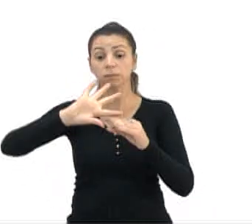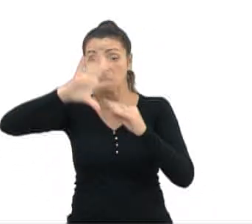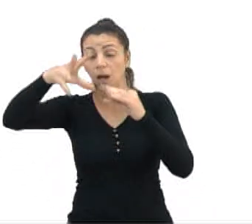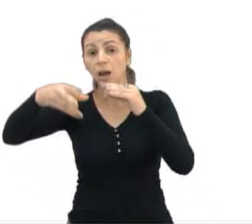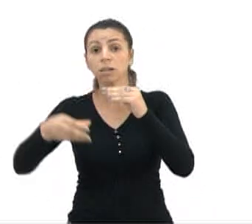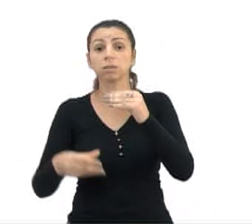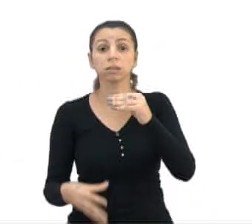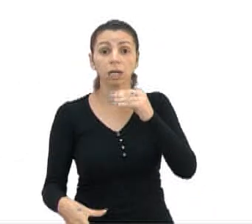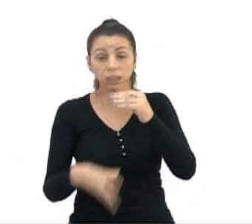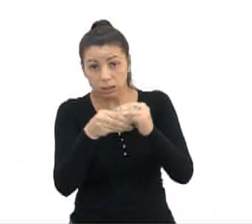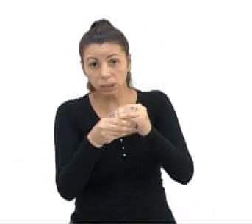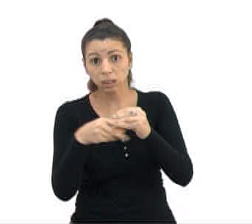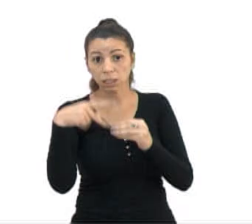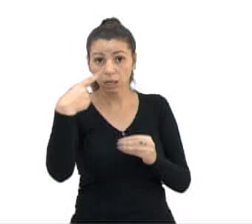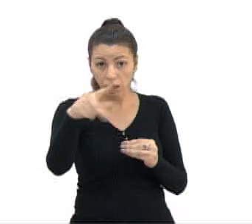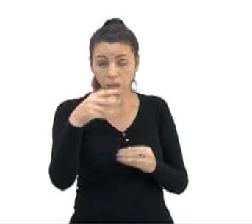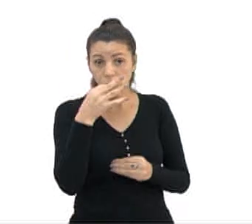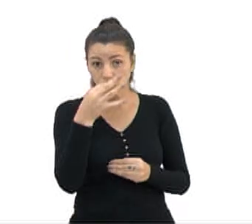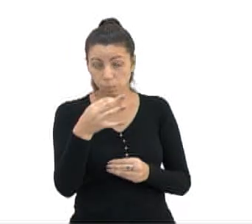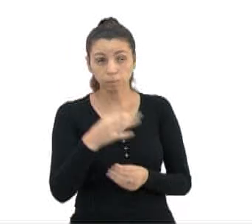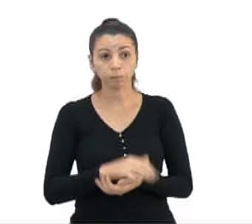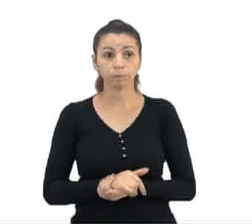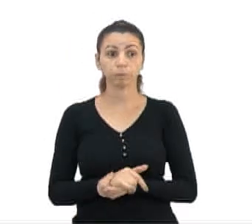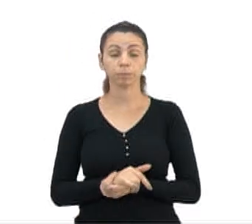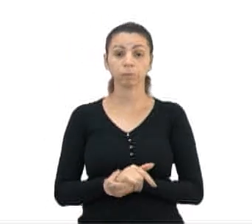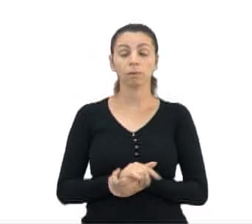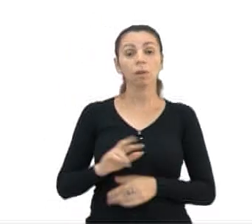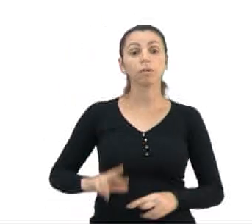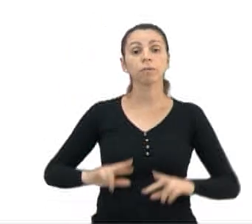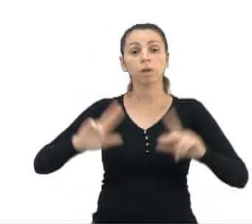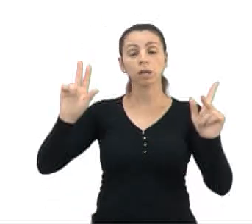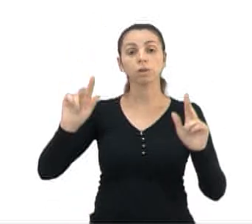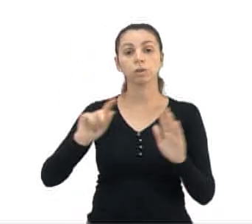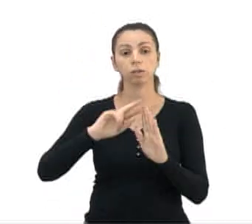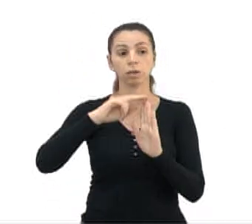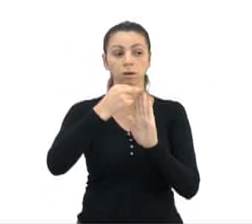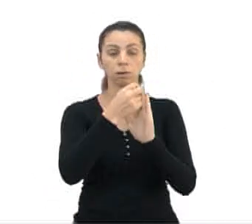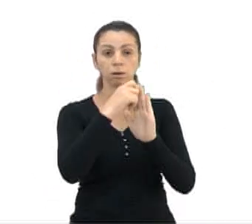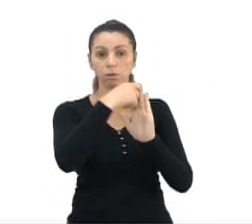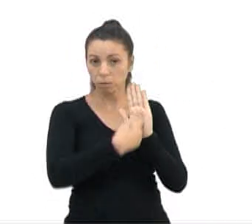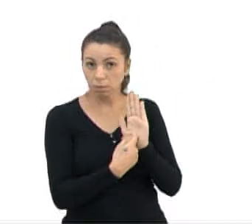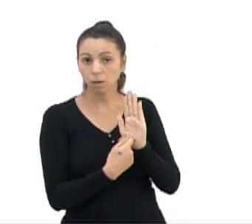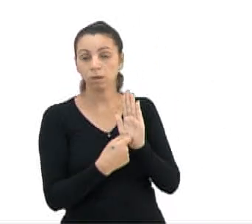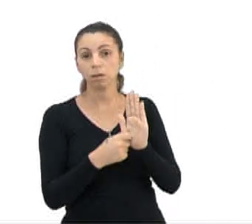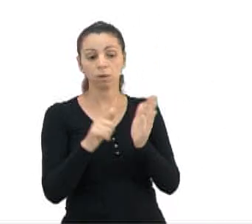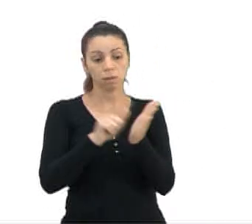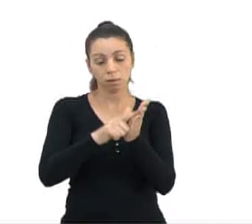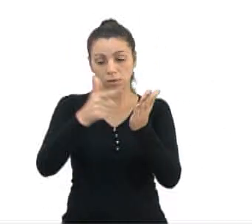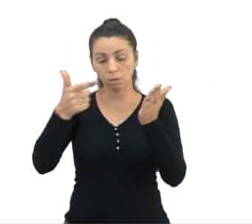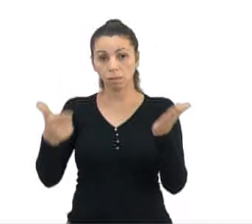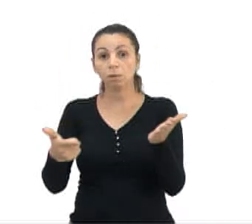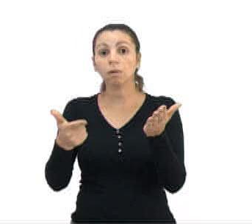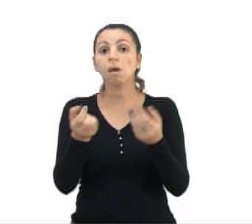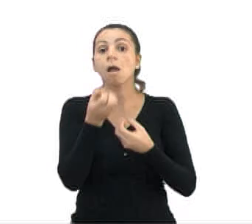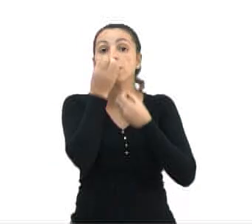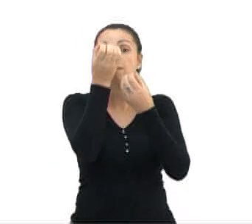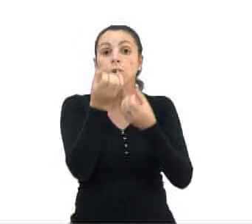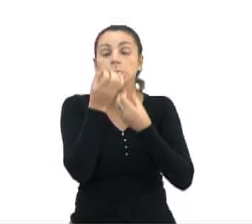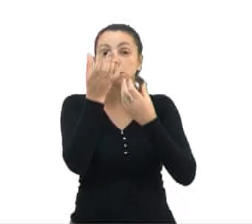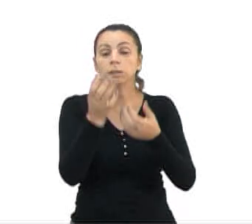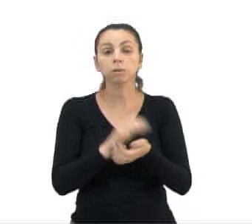na resposta de vocês. Diferente de outros textos que compõem um jornal de caráter informativo,